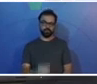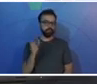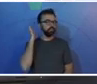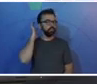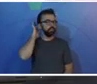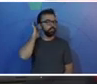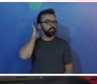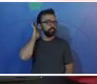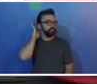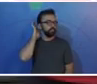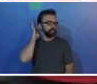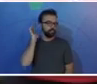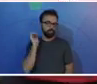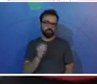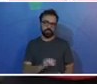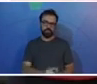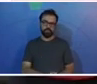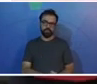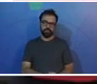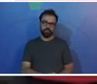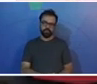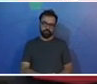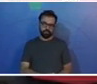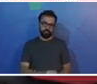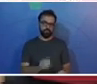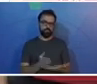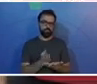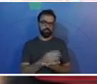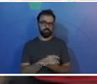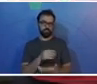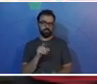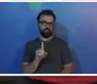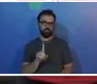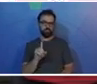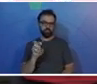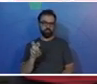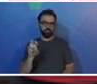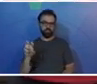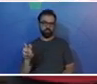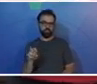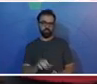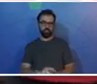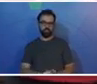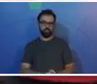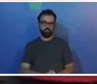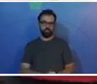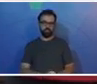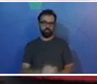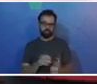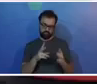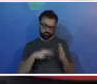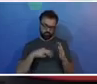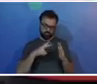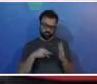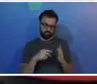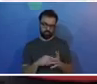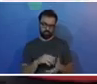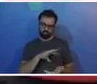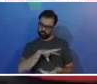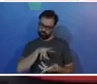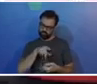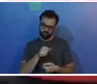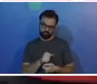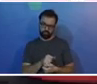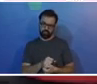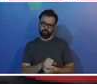agora do assunto que nós estamos estudando. Na página 155, lendo tudo o que nós